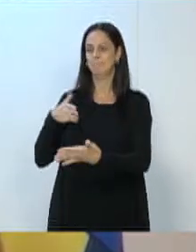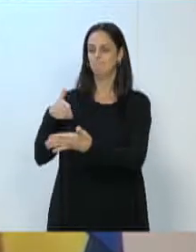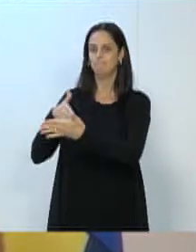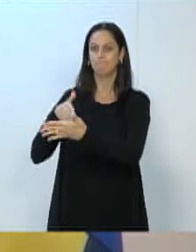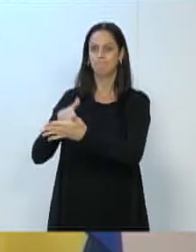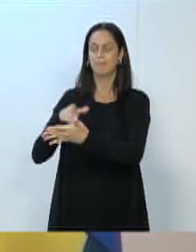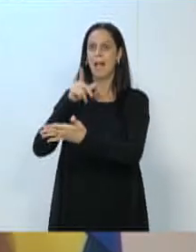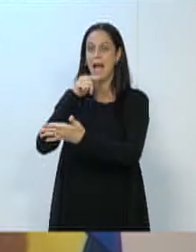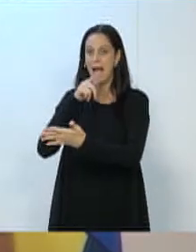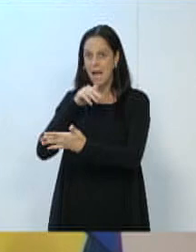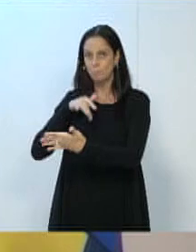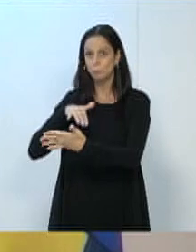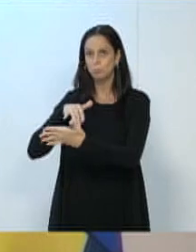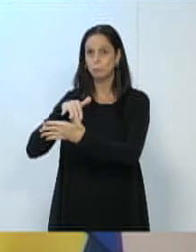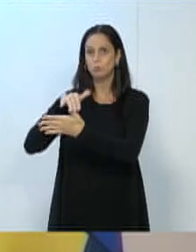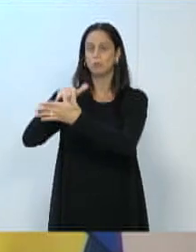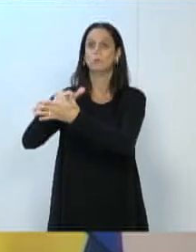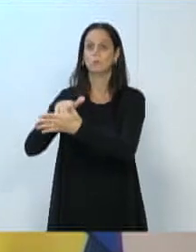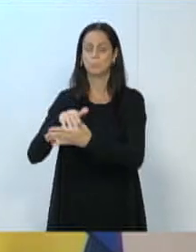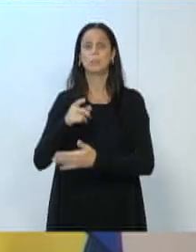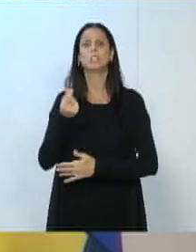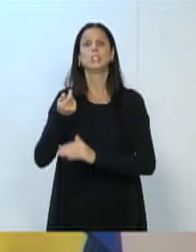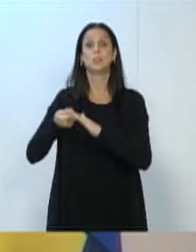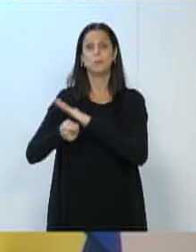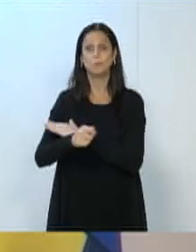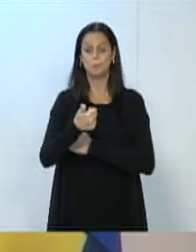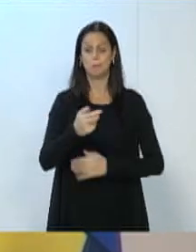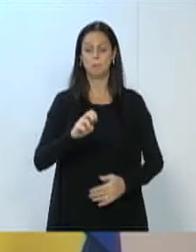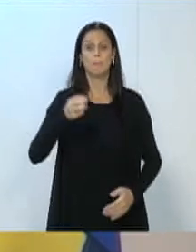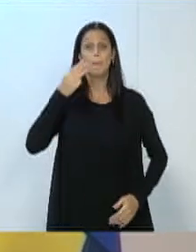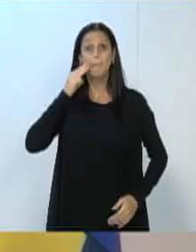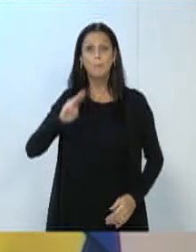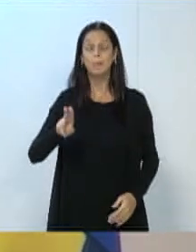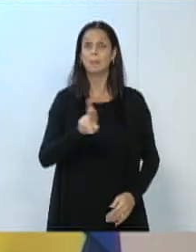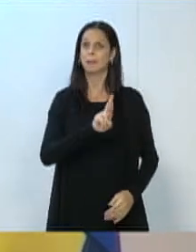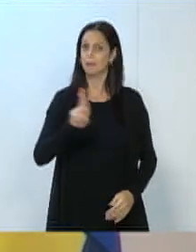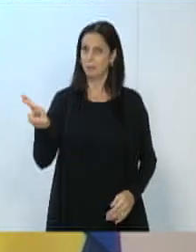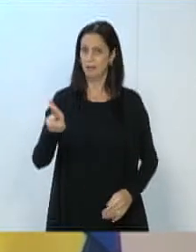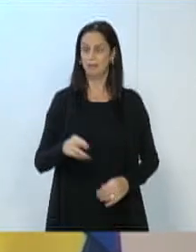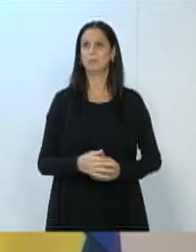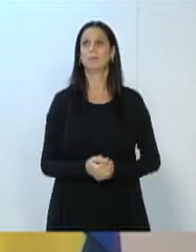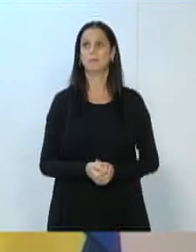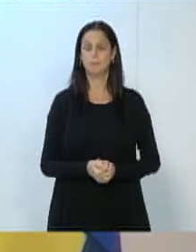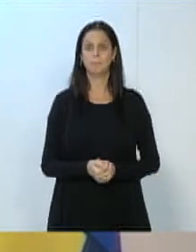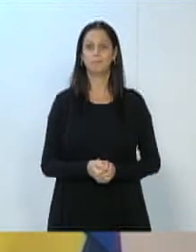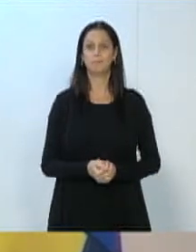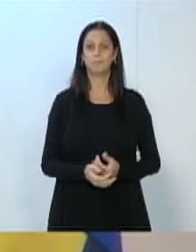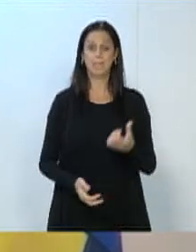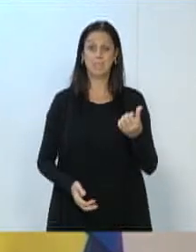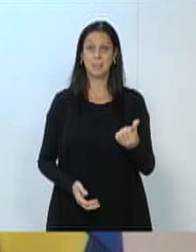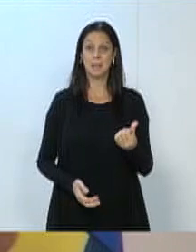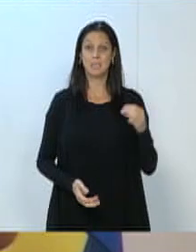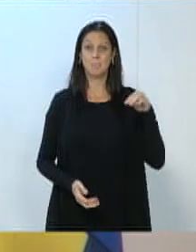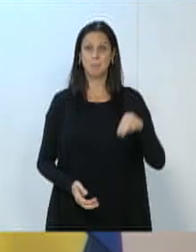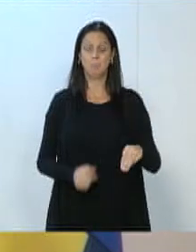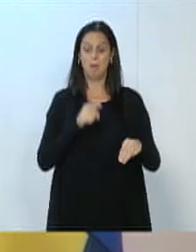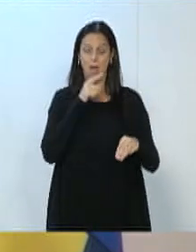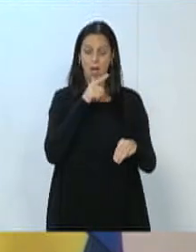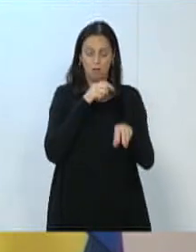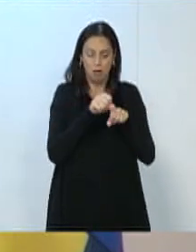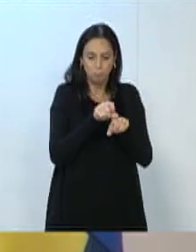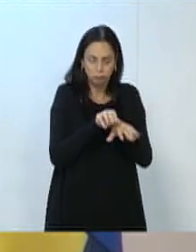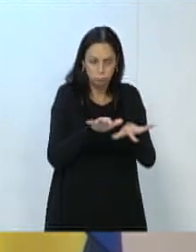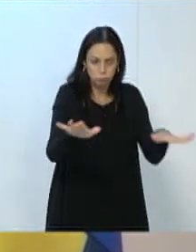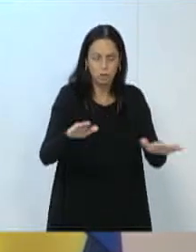de visitar Onde serão investidos 15 milhões né Seis Milhões do canal extravasor e